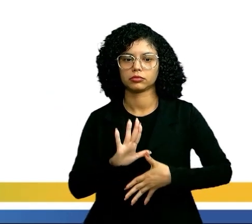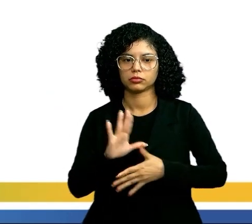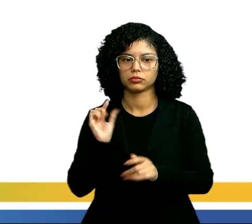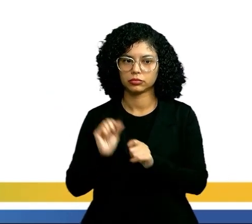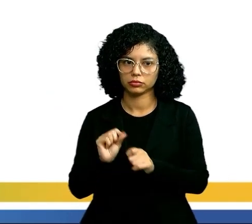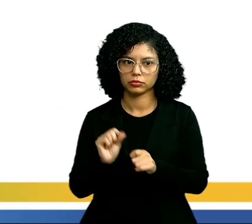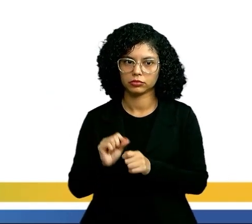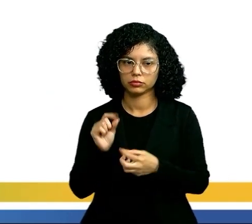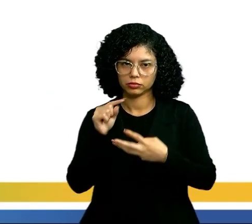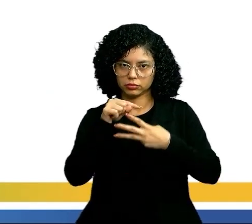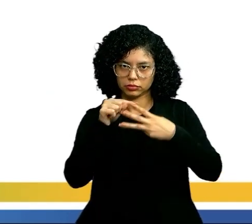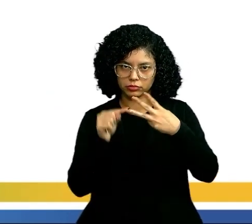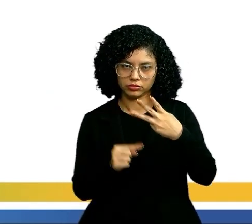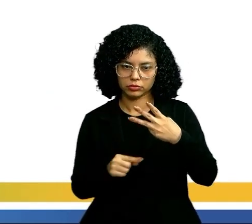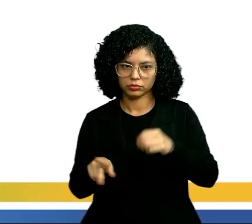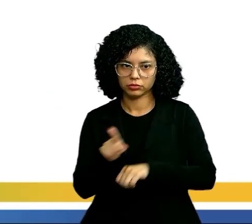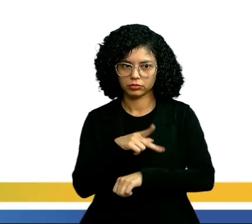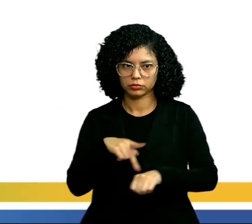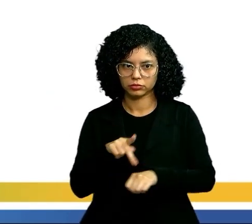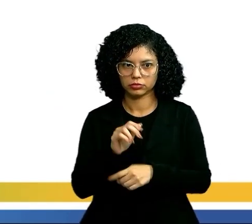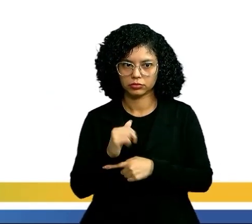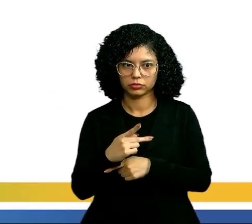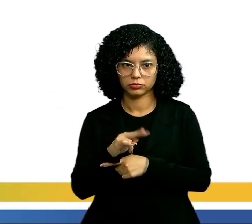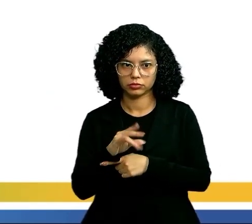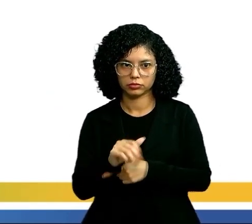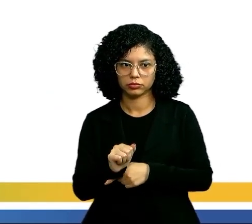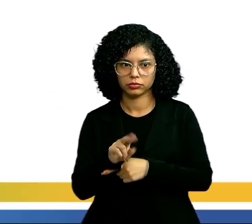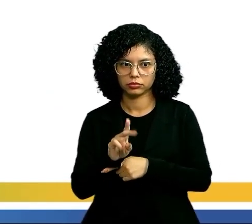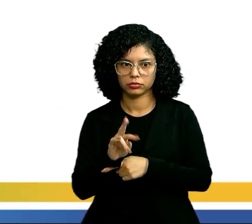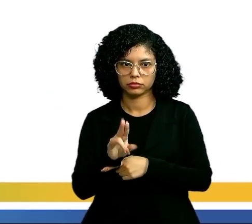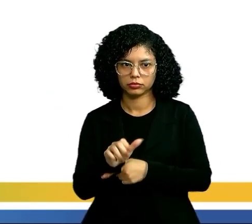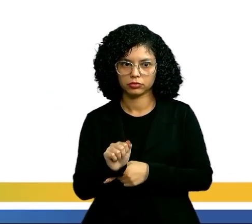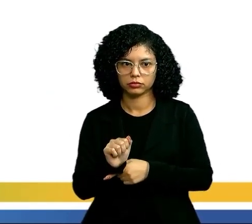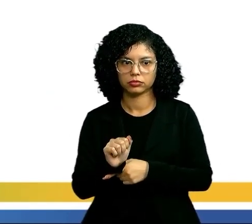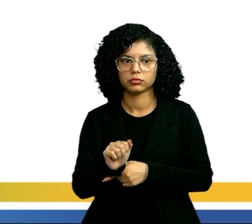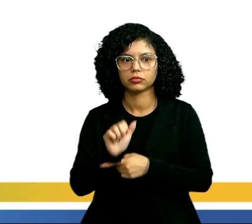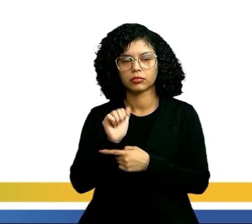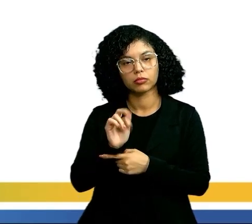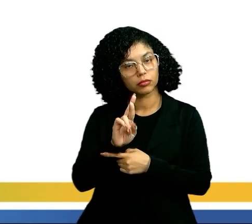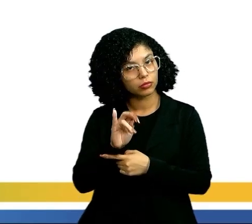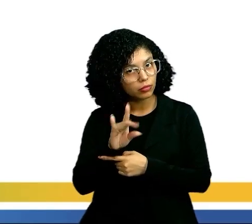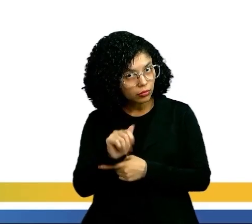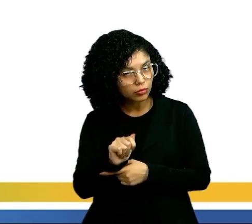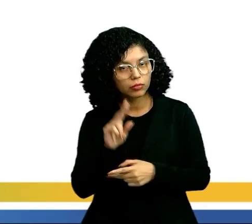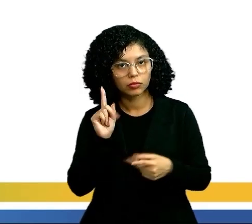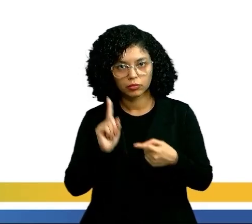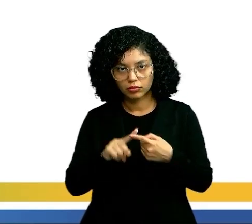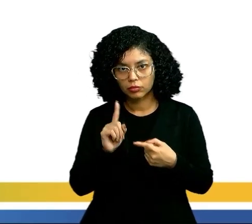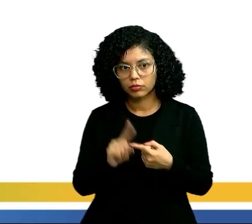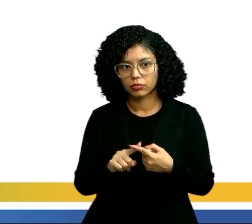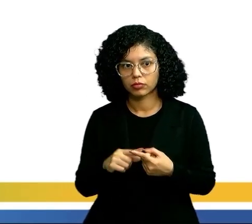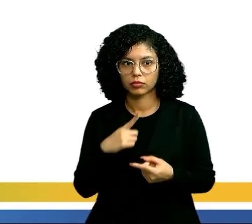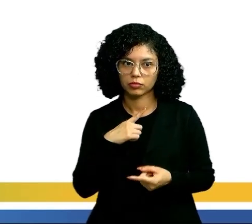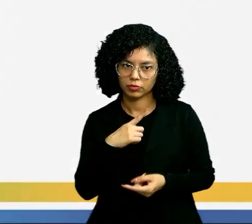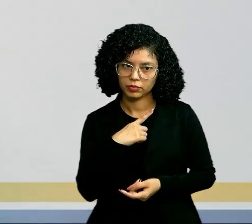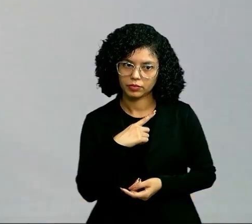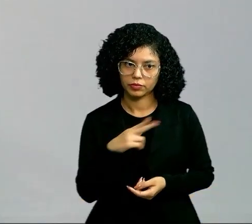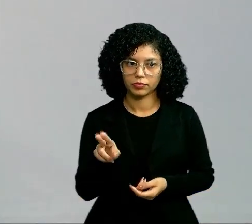formada por 3 países, sendo eles Paraguai, Uruguai e Argentina. Por